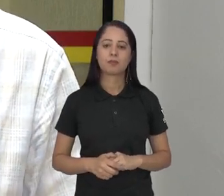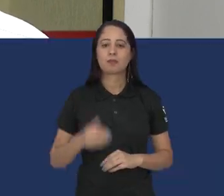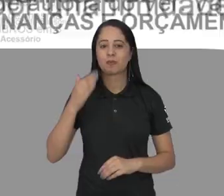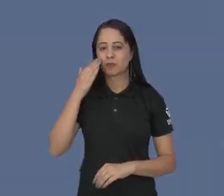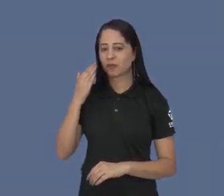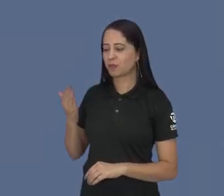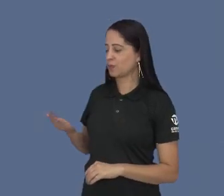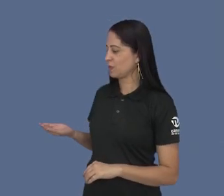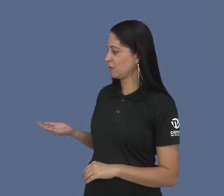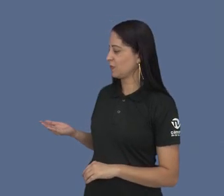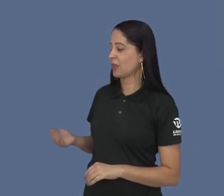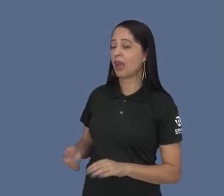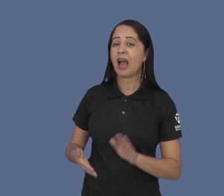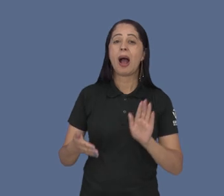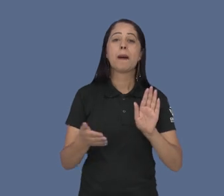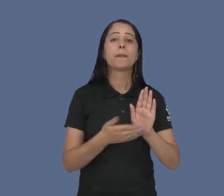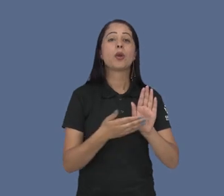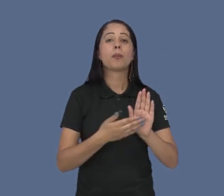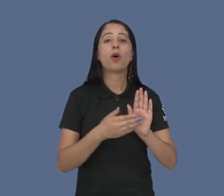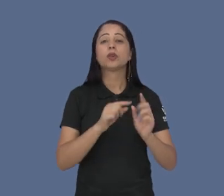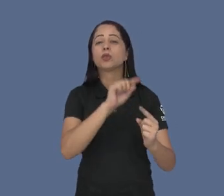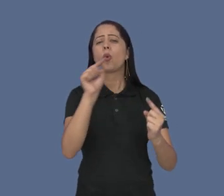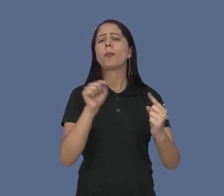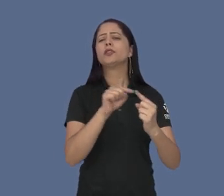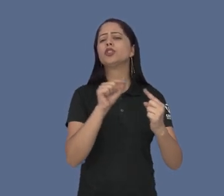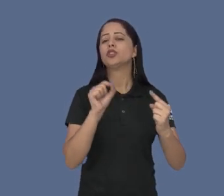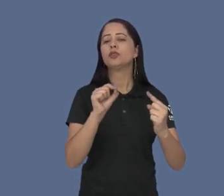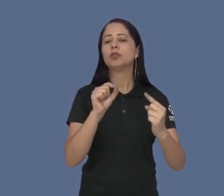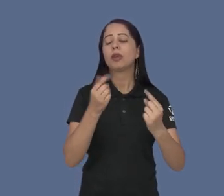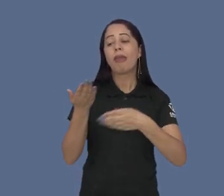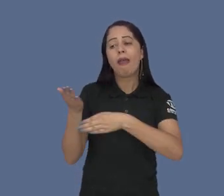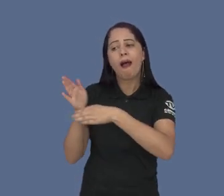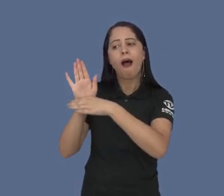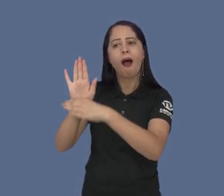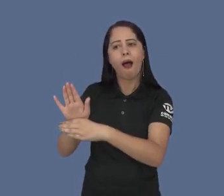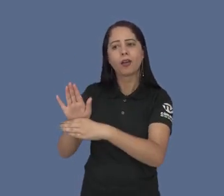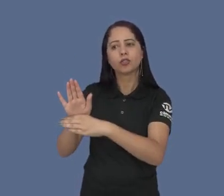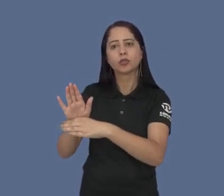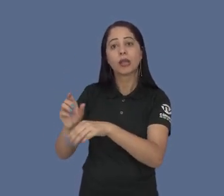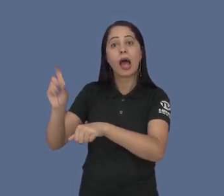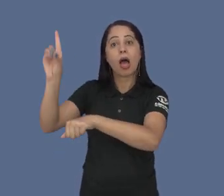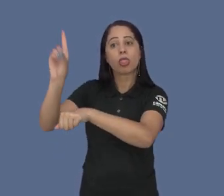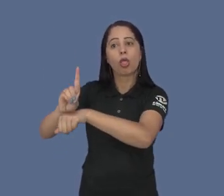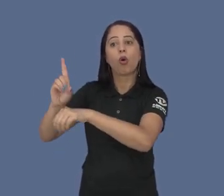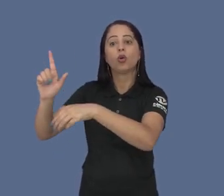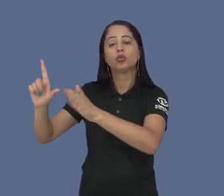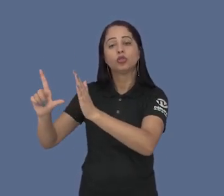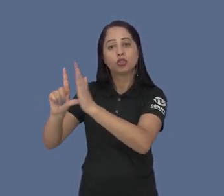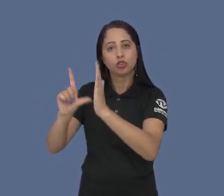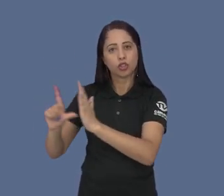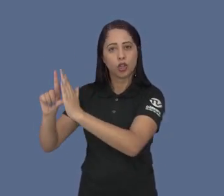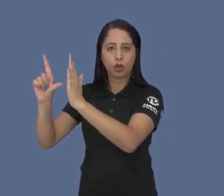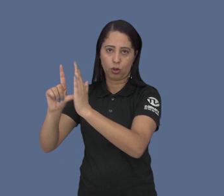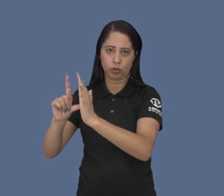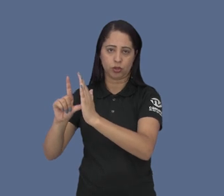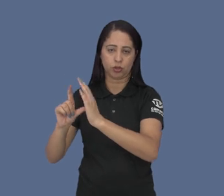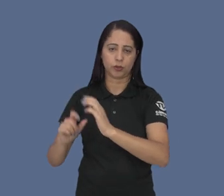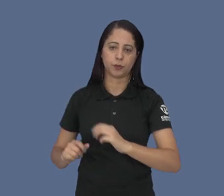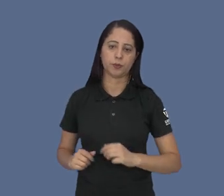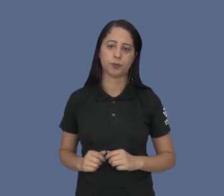a ideia do projeto segundo a justificativa do projeto a proposta é uma forma de ajudar os Comerciantes no planejamento